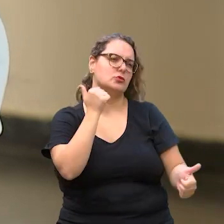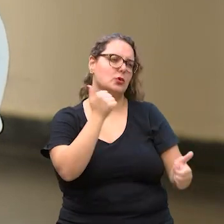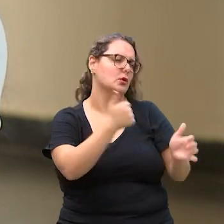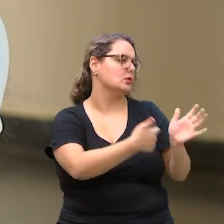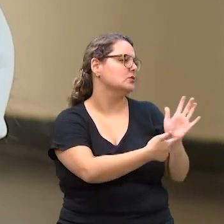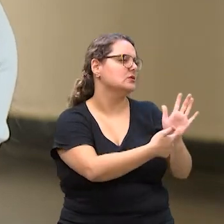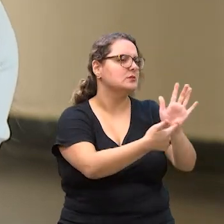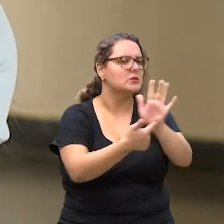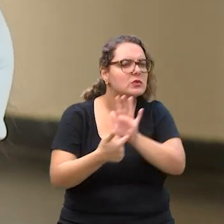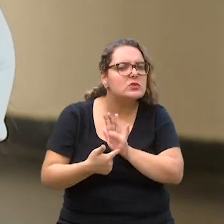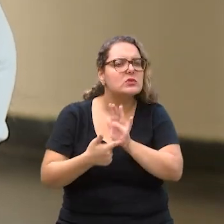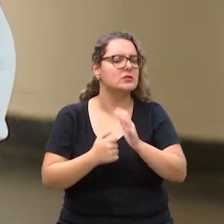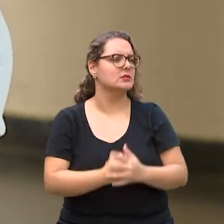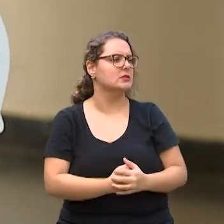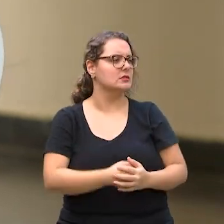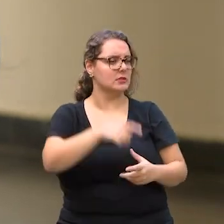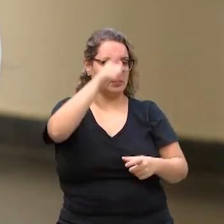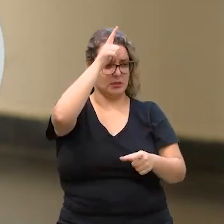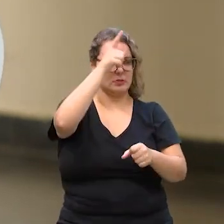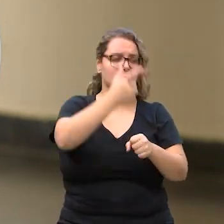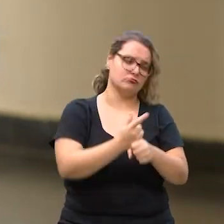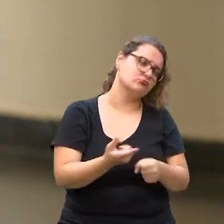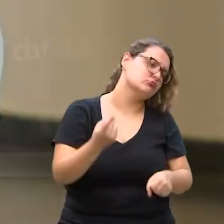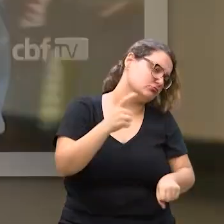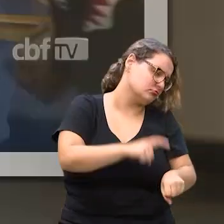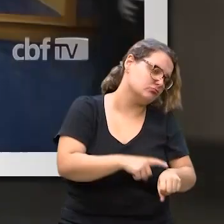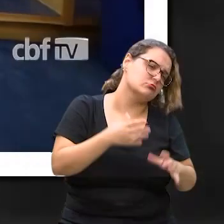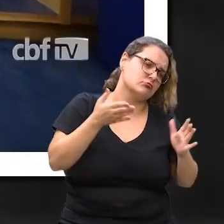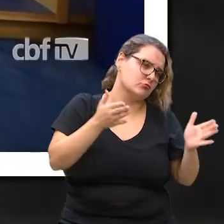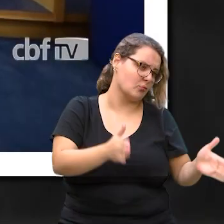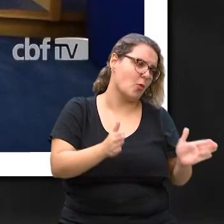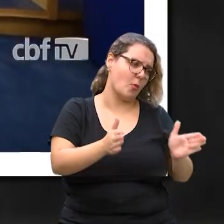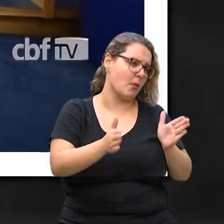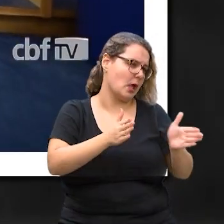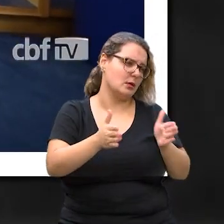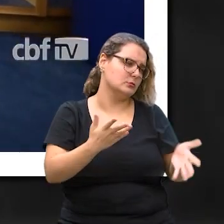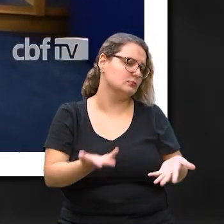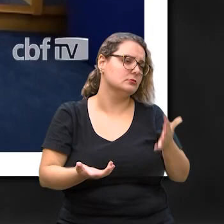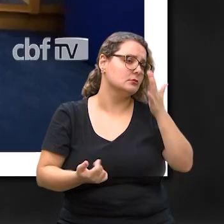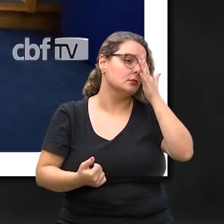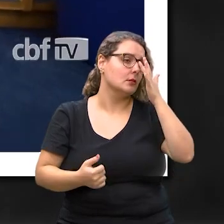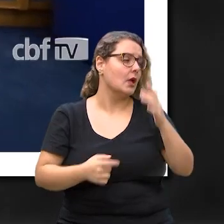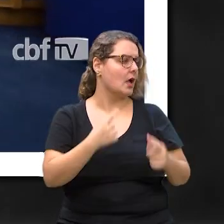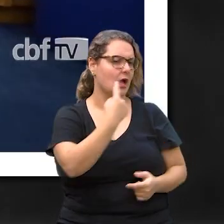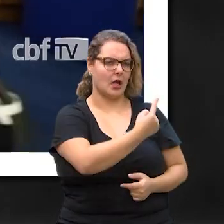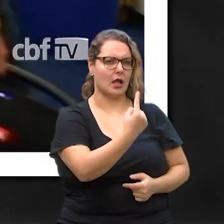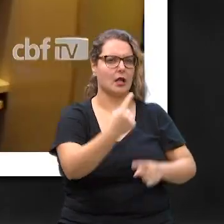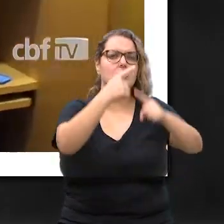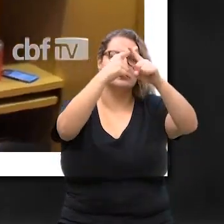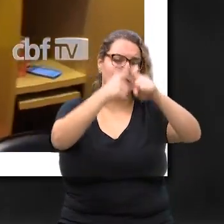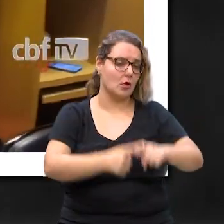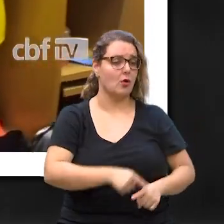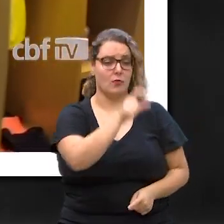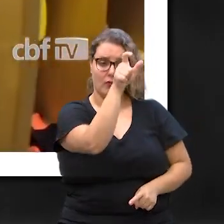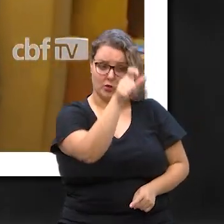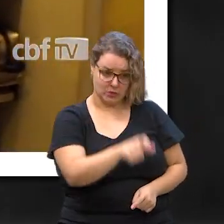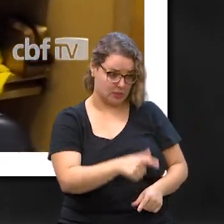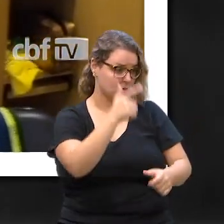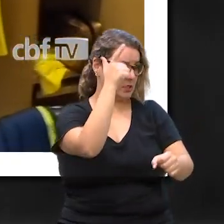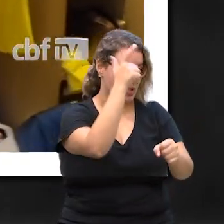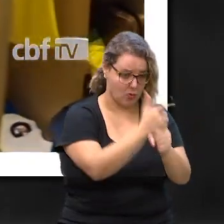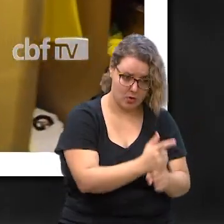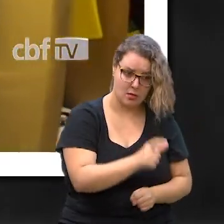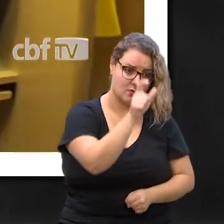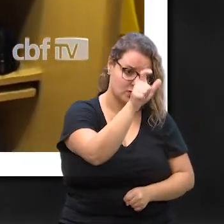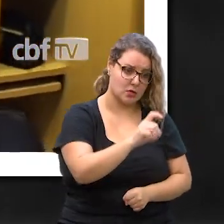se colocarem ali como os líderes da vez. Então, é importante que ele, a cada jogo, coloque, olha, você será o líder, você